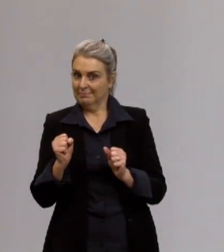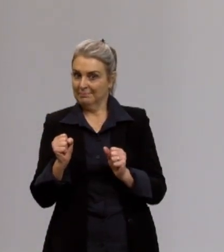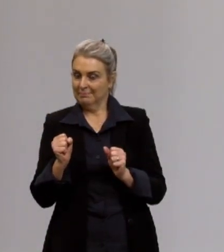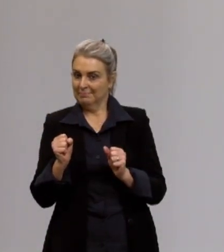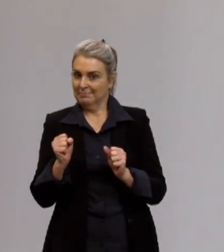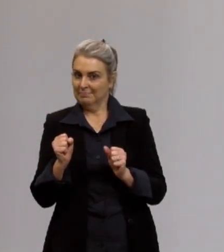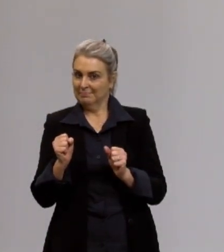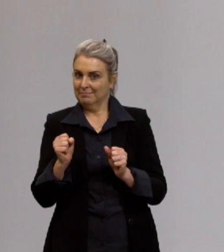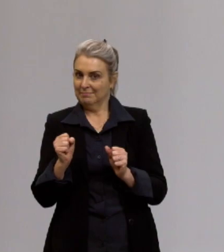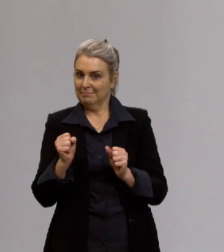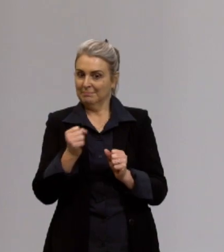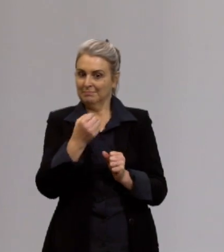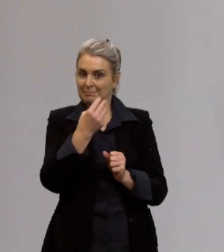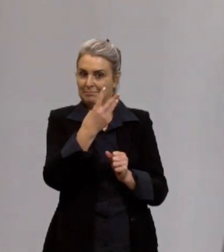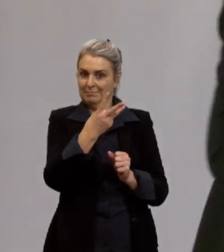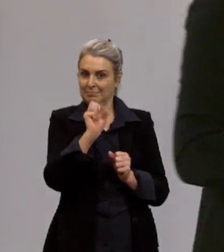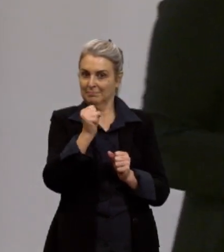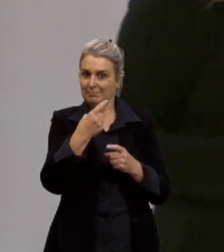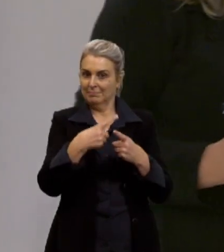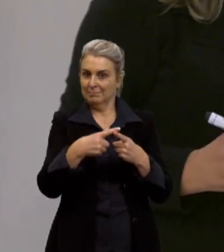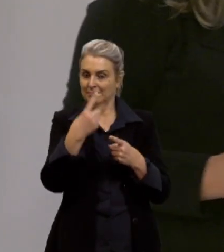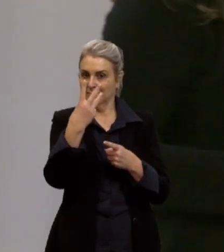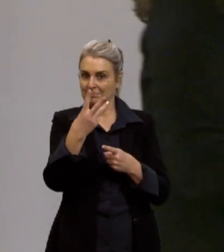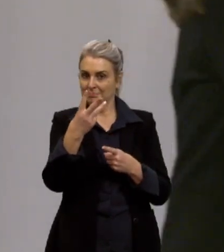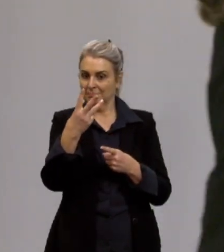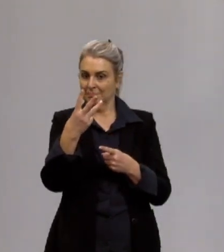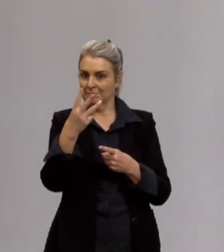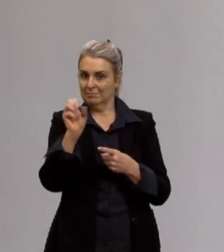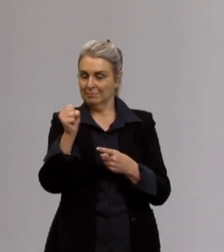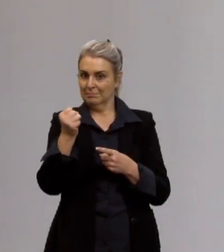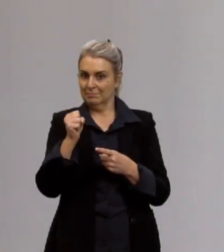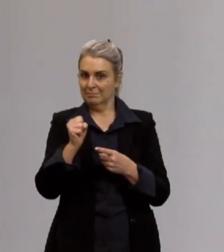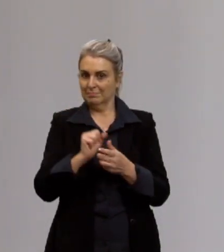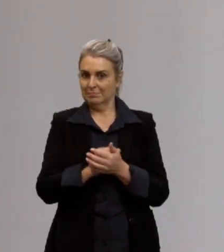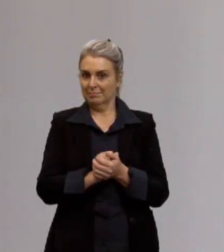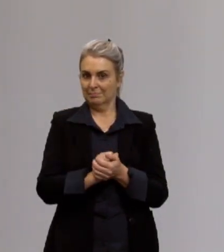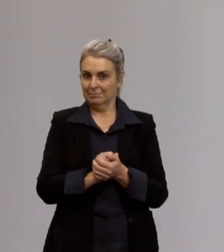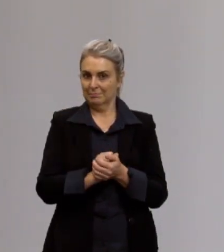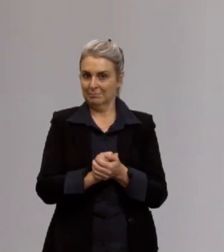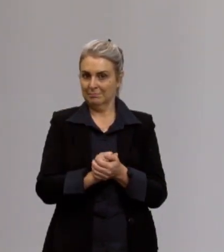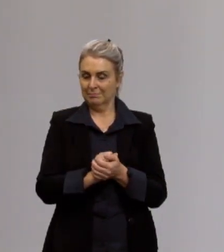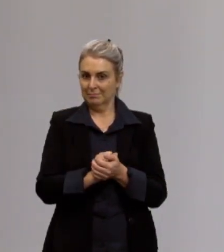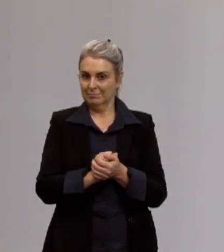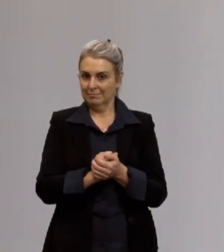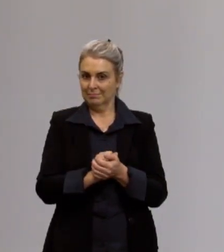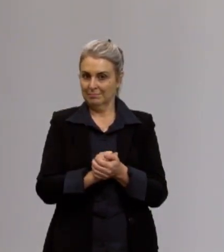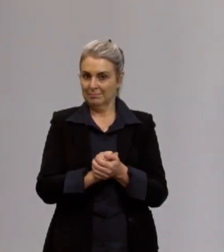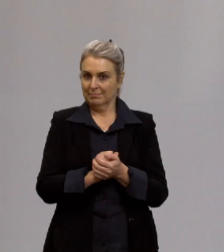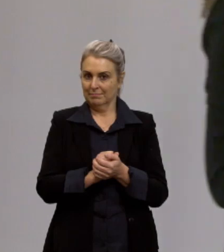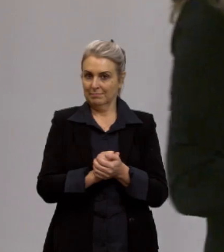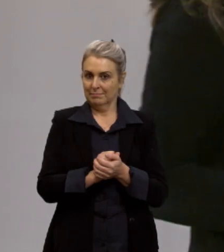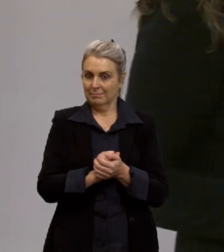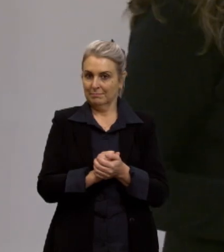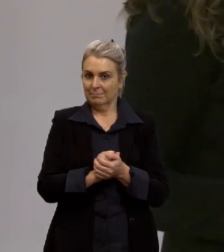38 vezes 38. 8 vezes 8, 64. Vão